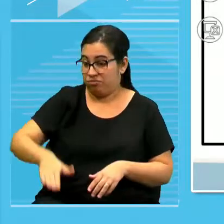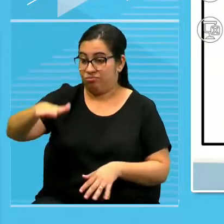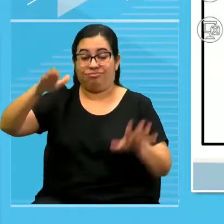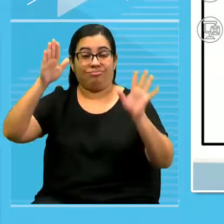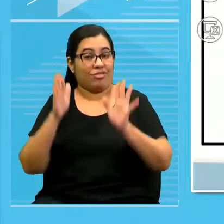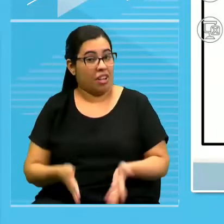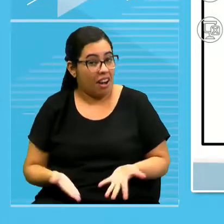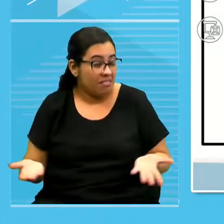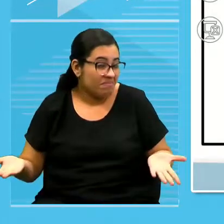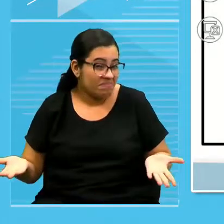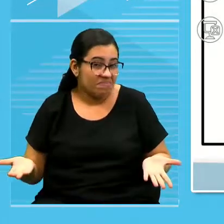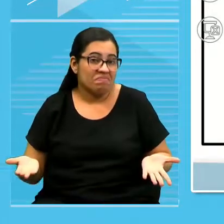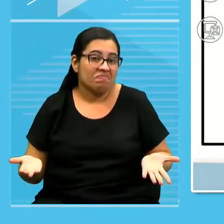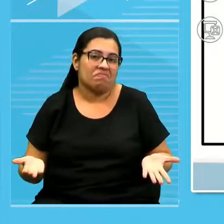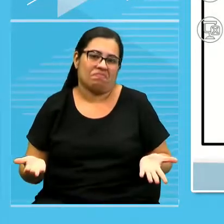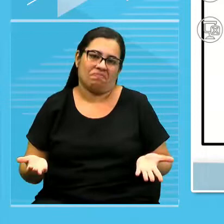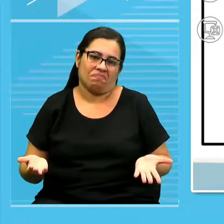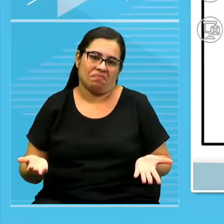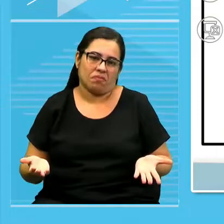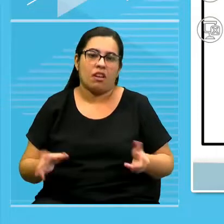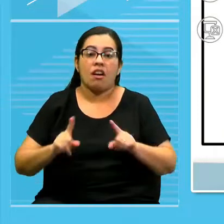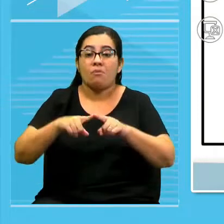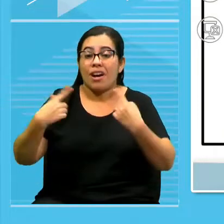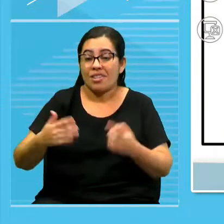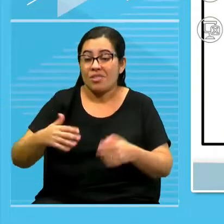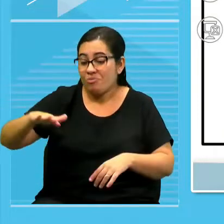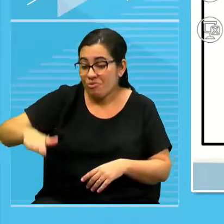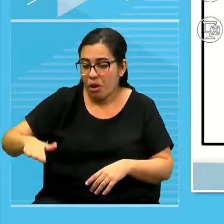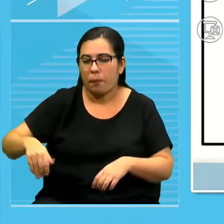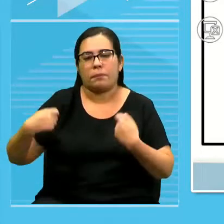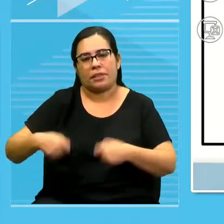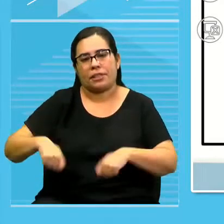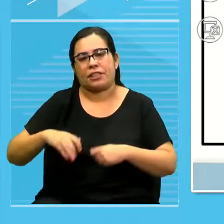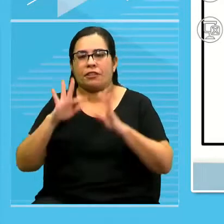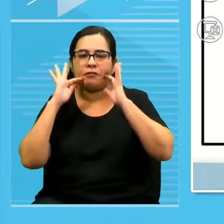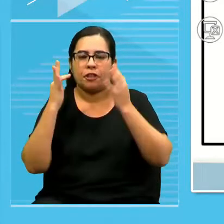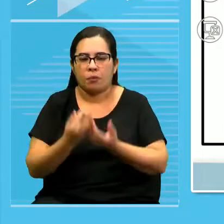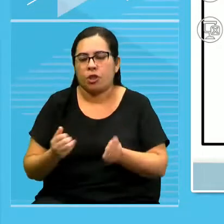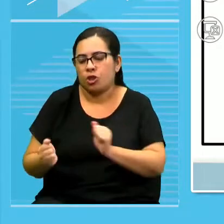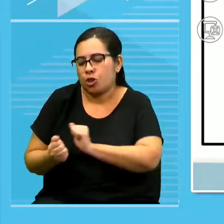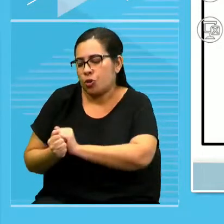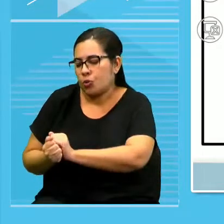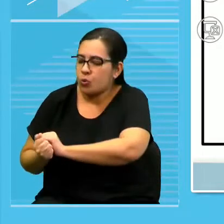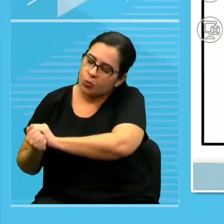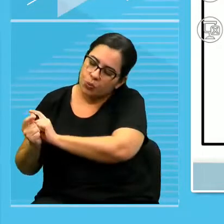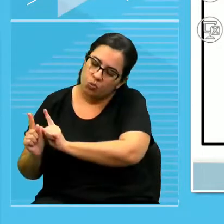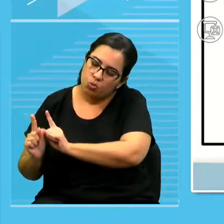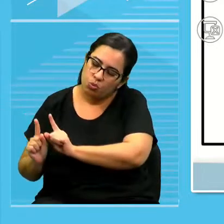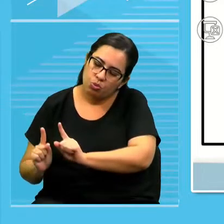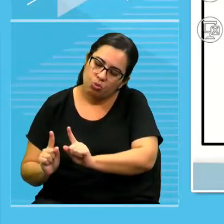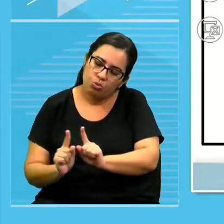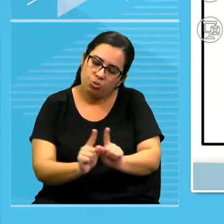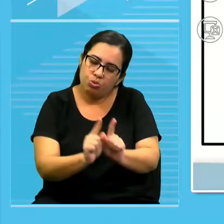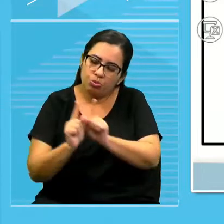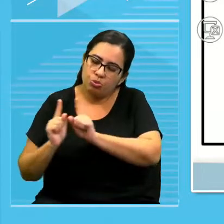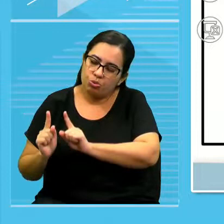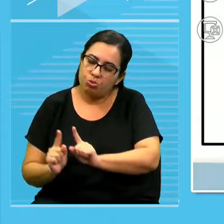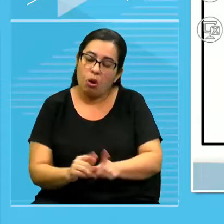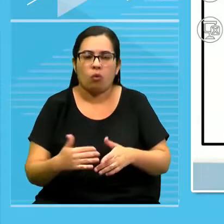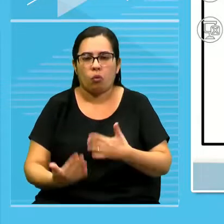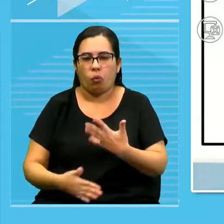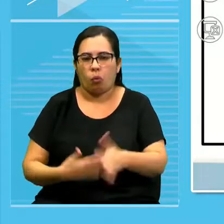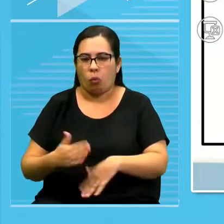precisa da família acompanhar aquela criança na escola a medida que tu cresce provavelmente isso aí também vai diminuindo